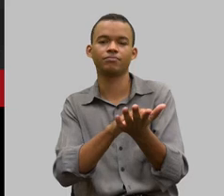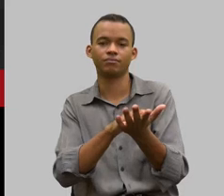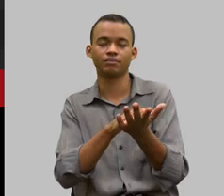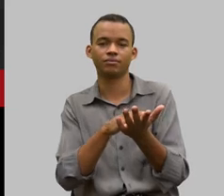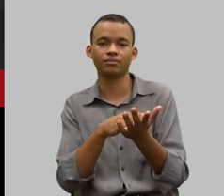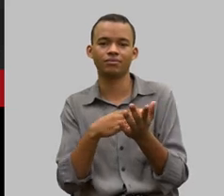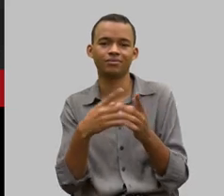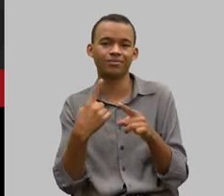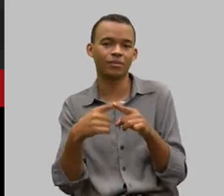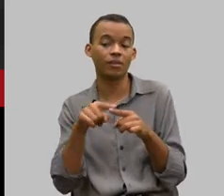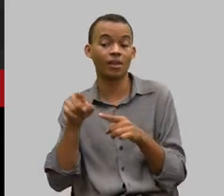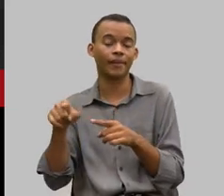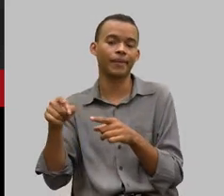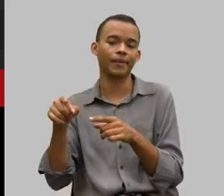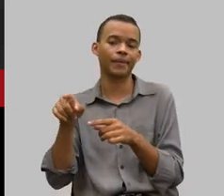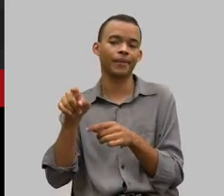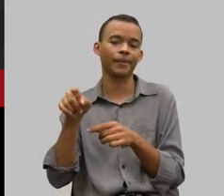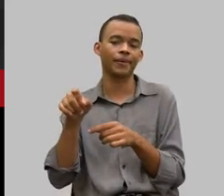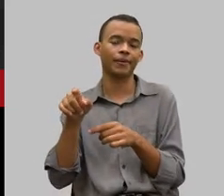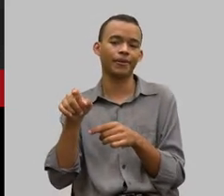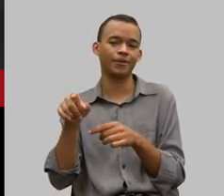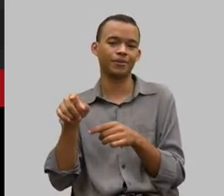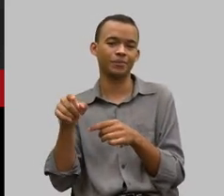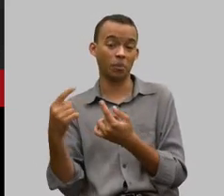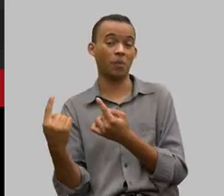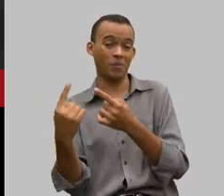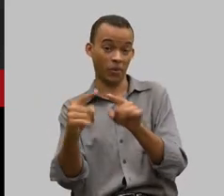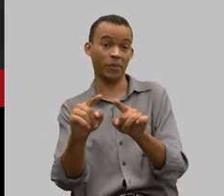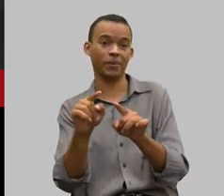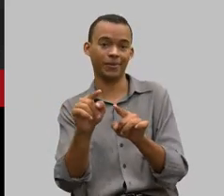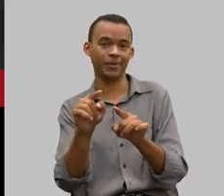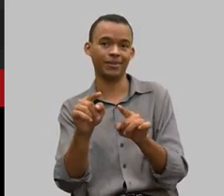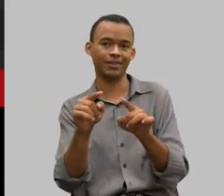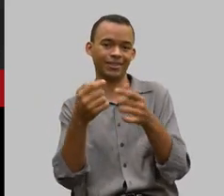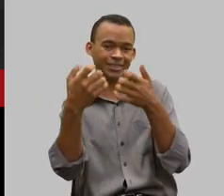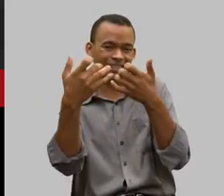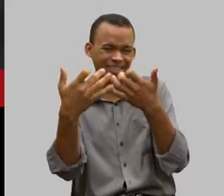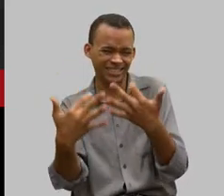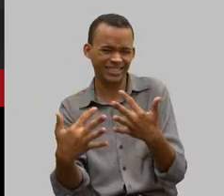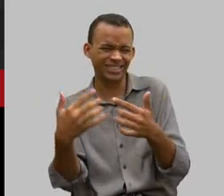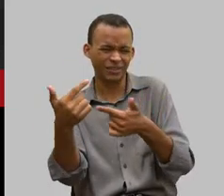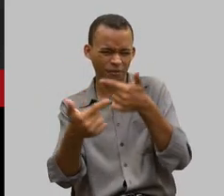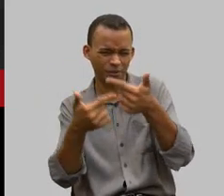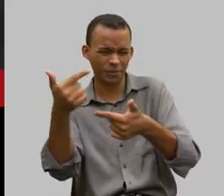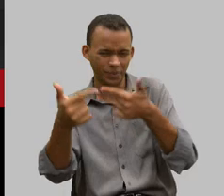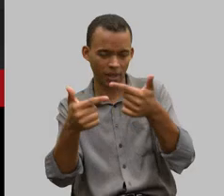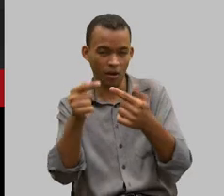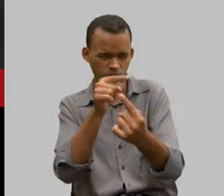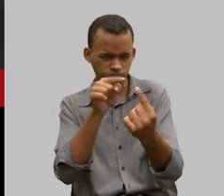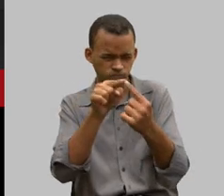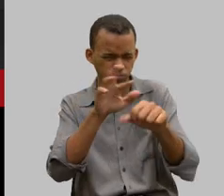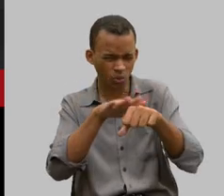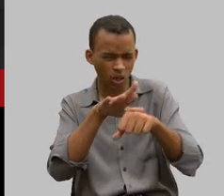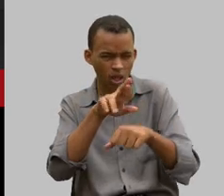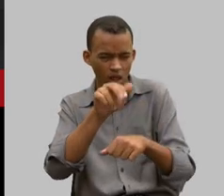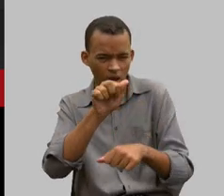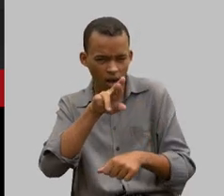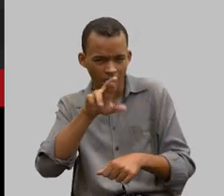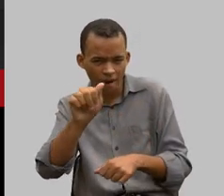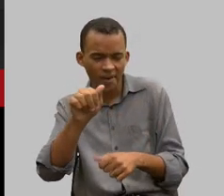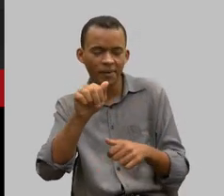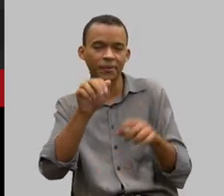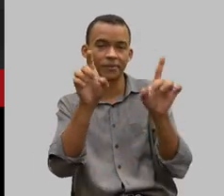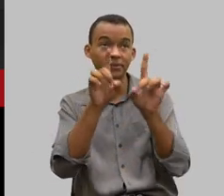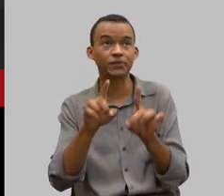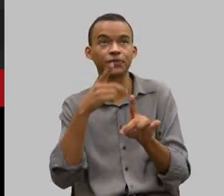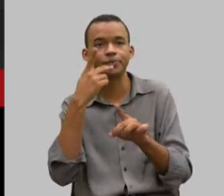colocaram problemas nesse trabalho em específico né apontaram algo que nesse trabalho Nós deveríamos melhorar ou